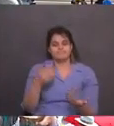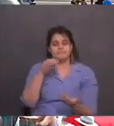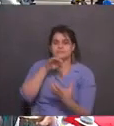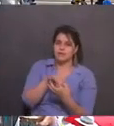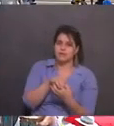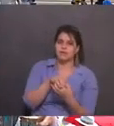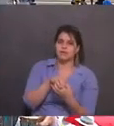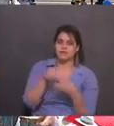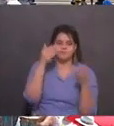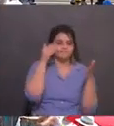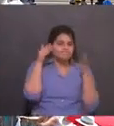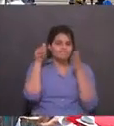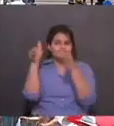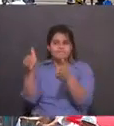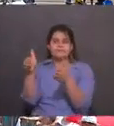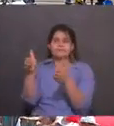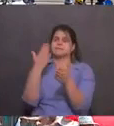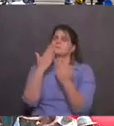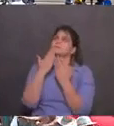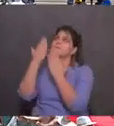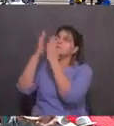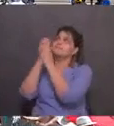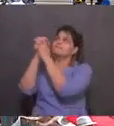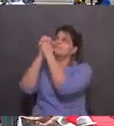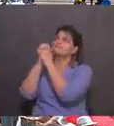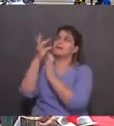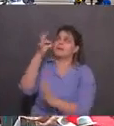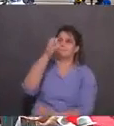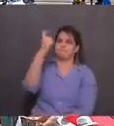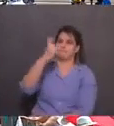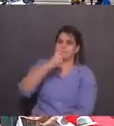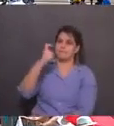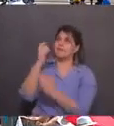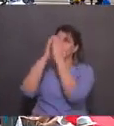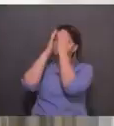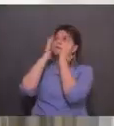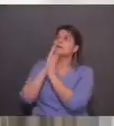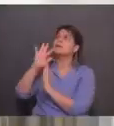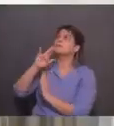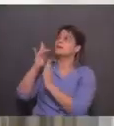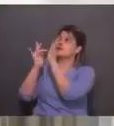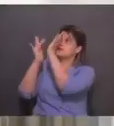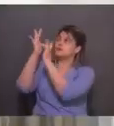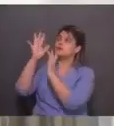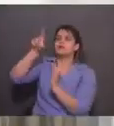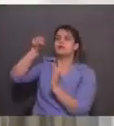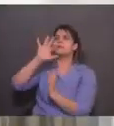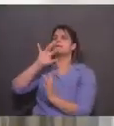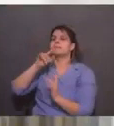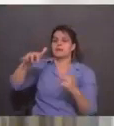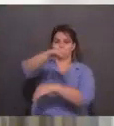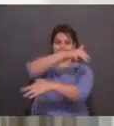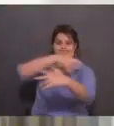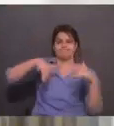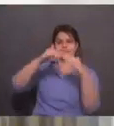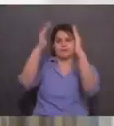se concentram num apelo à paz feito pela Mãe de Jesus e Mãe da Igreja,